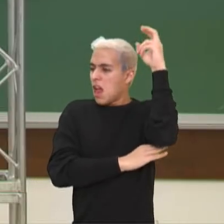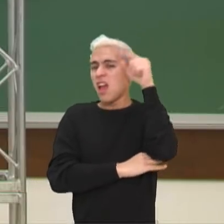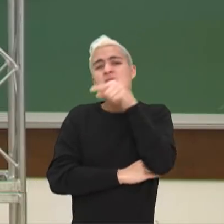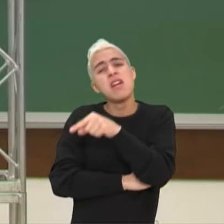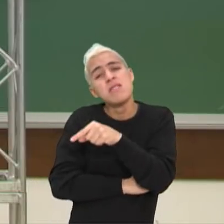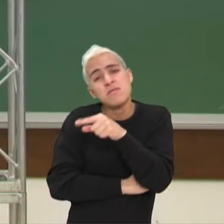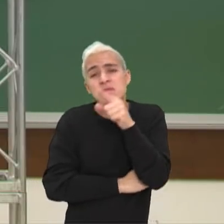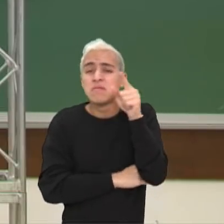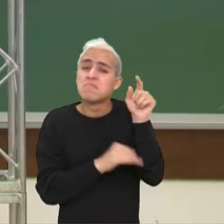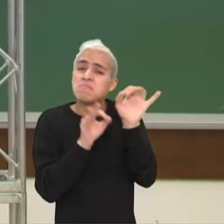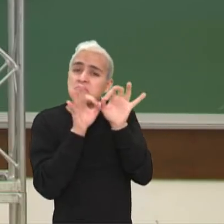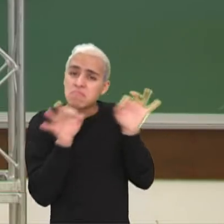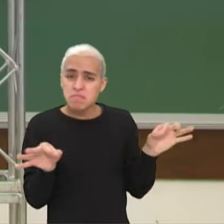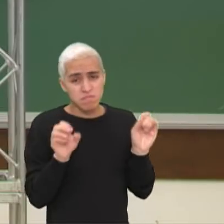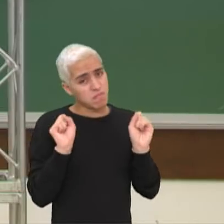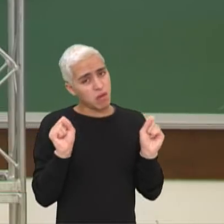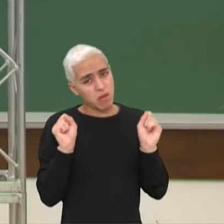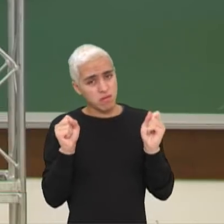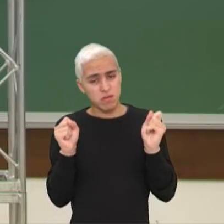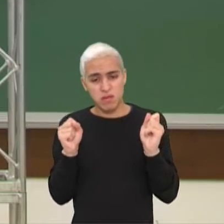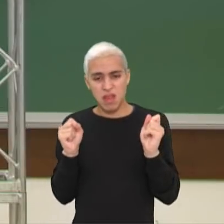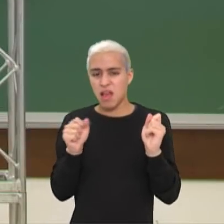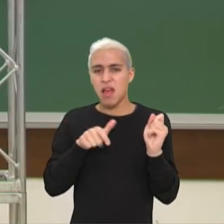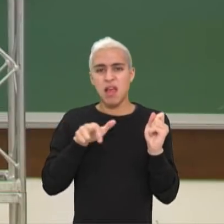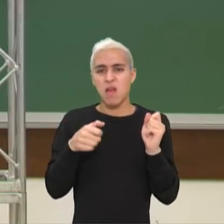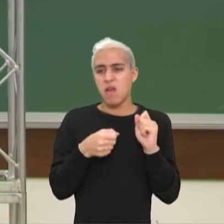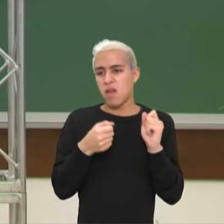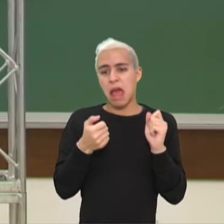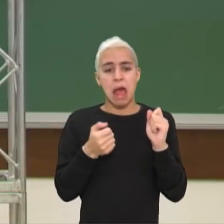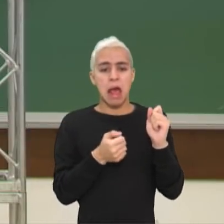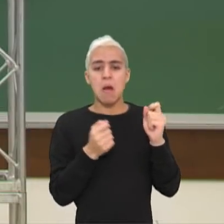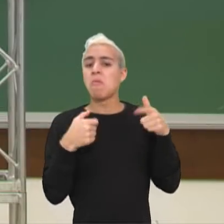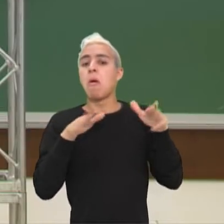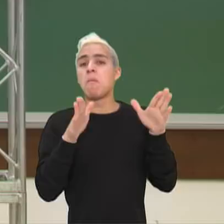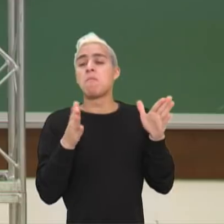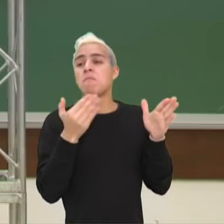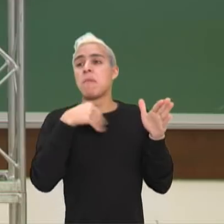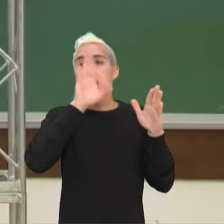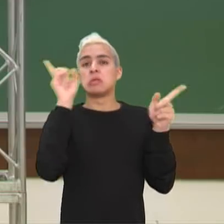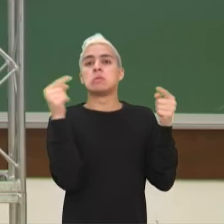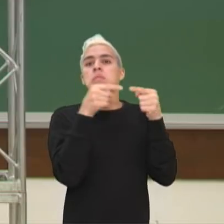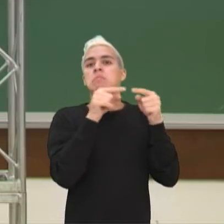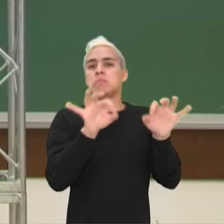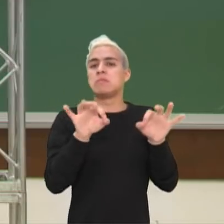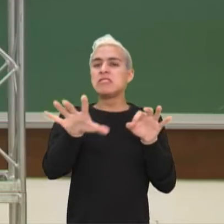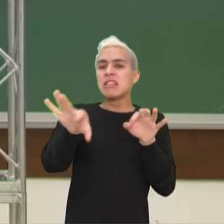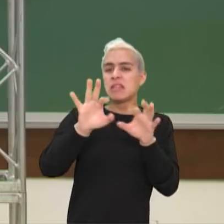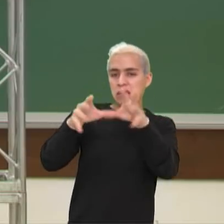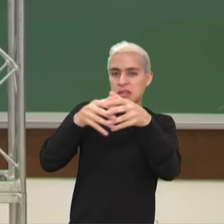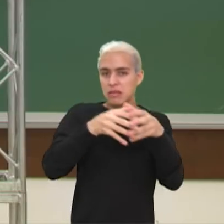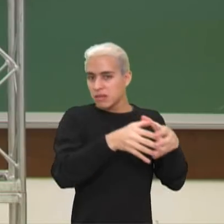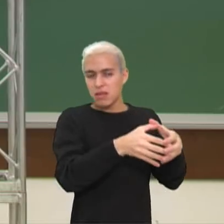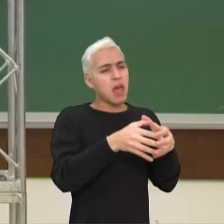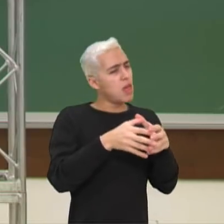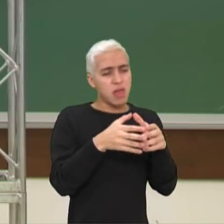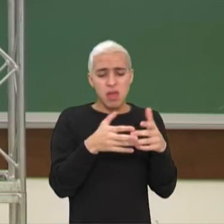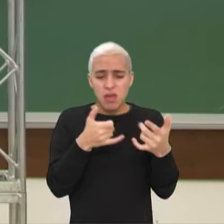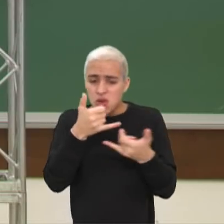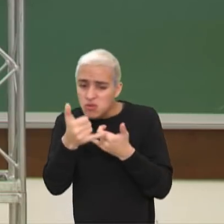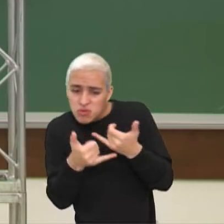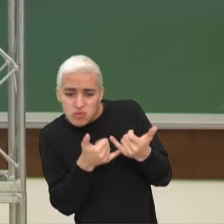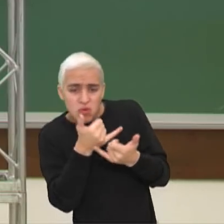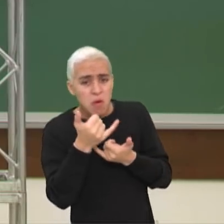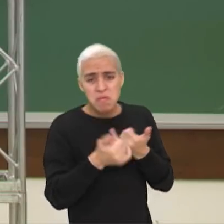desenvolvido culturalmente. Não vai ter essa parte assim, é um favorito, né? Porque o jogo, ele é jogado naquele momento ali e cada um com